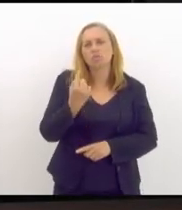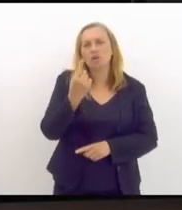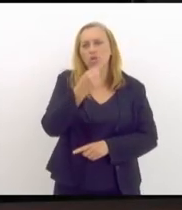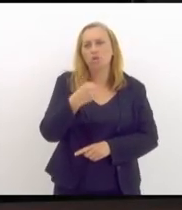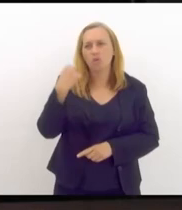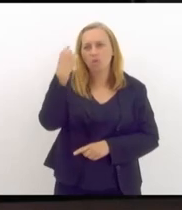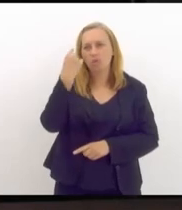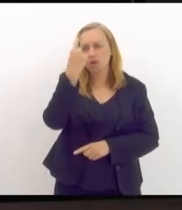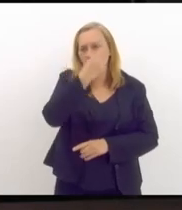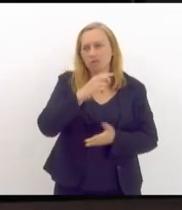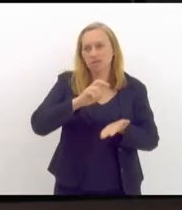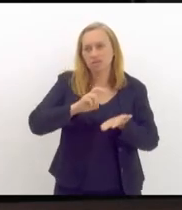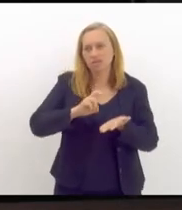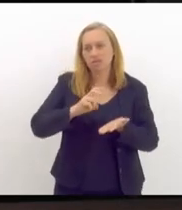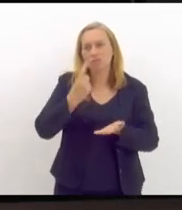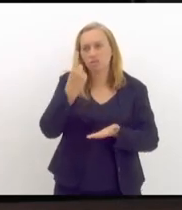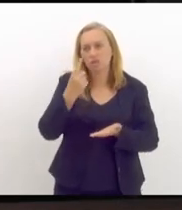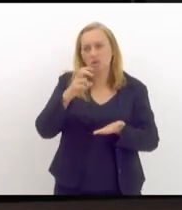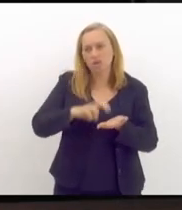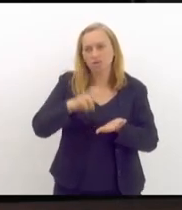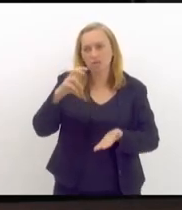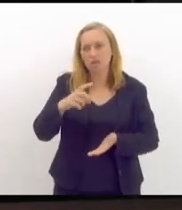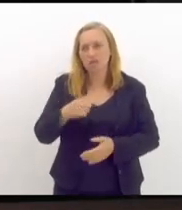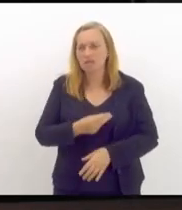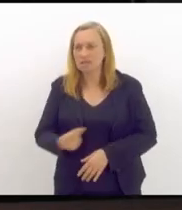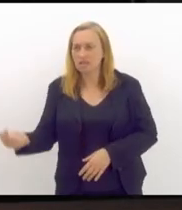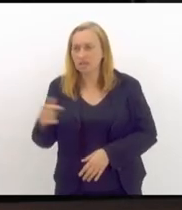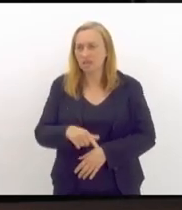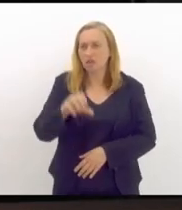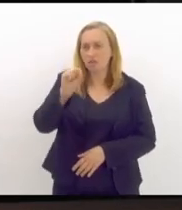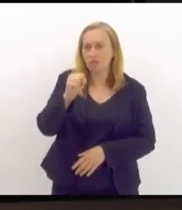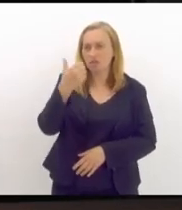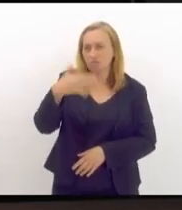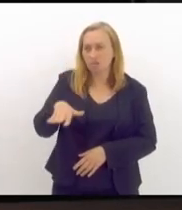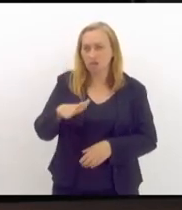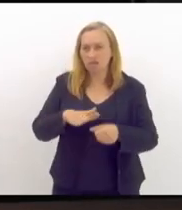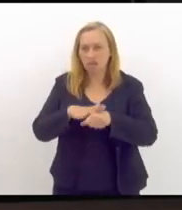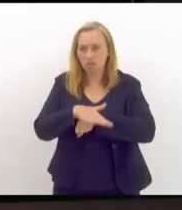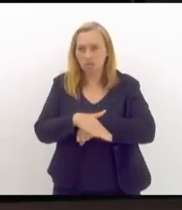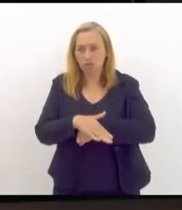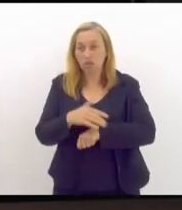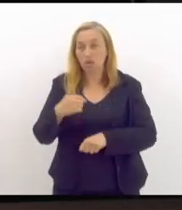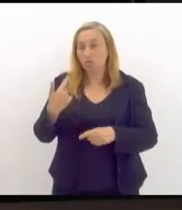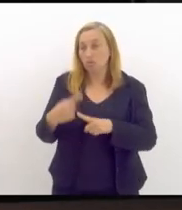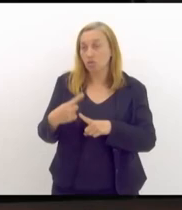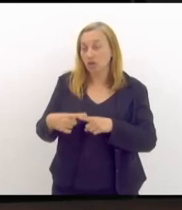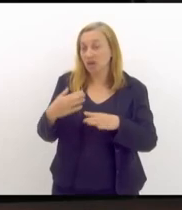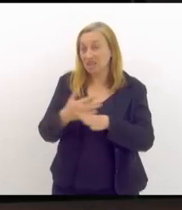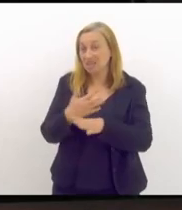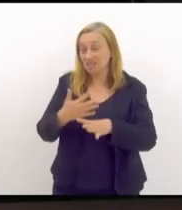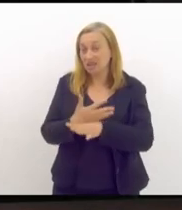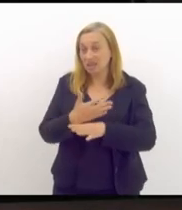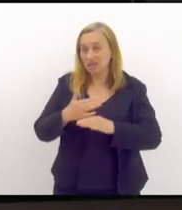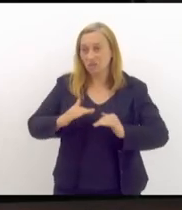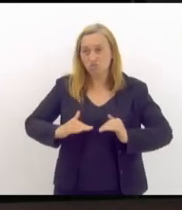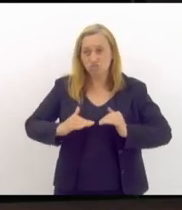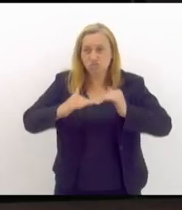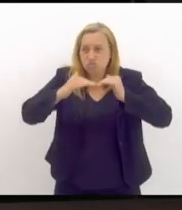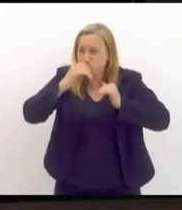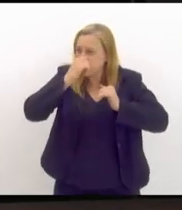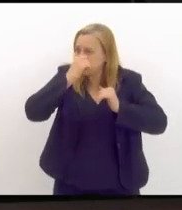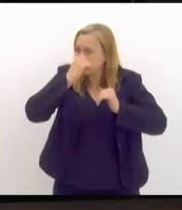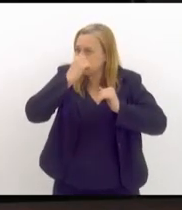da manhã e sair daqui 8:30 da noite aqui da alerj porque a cidade estava completamente alagada